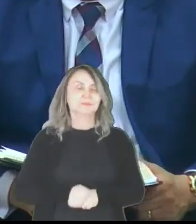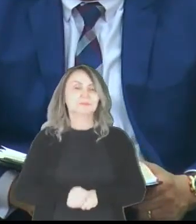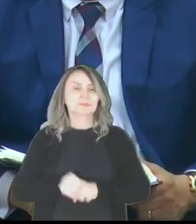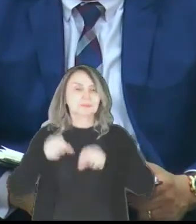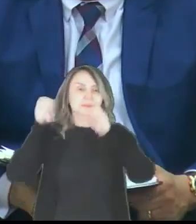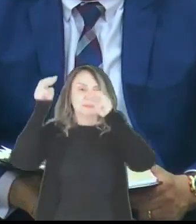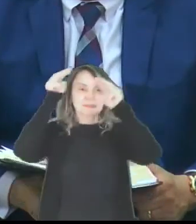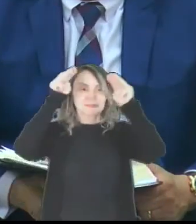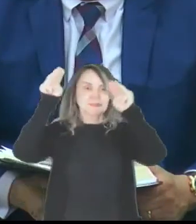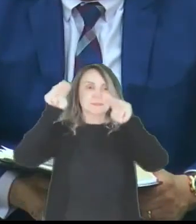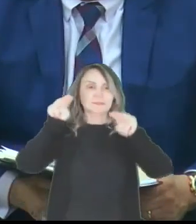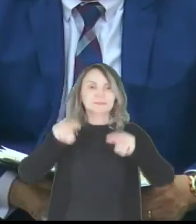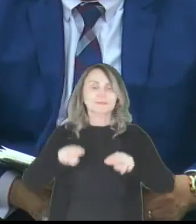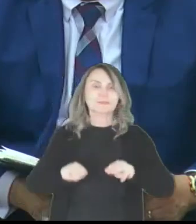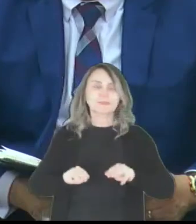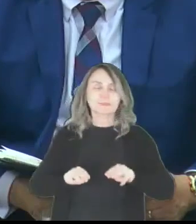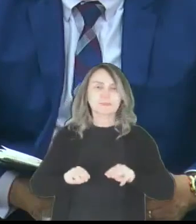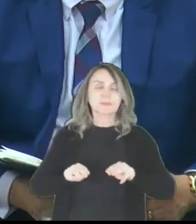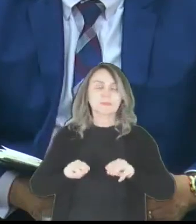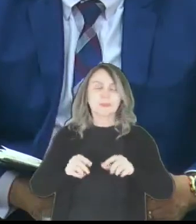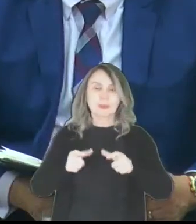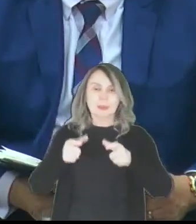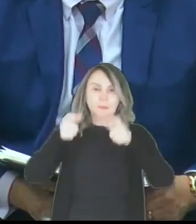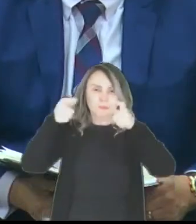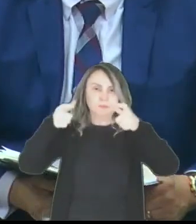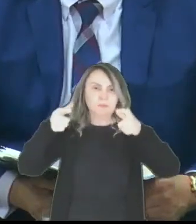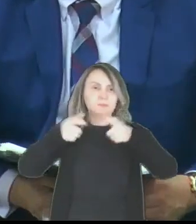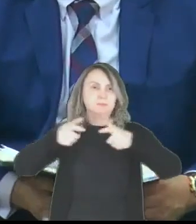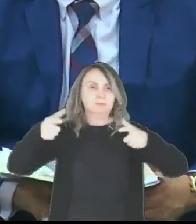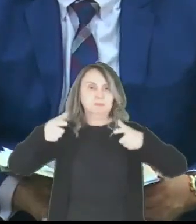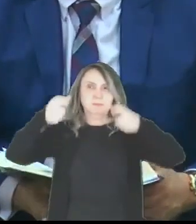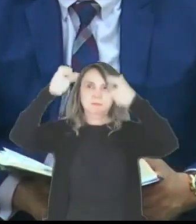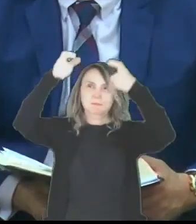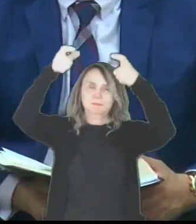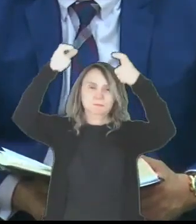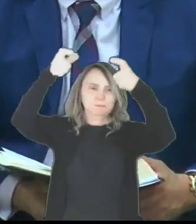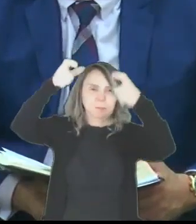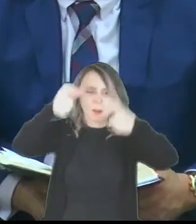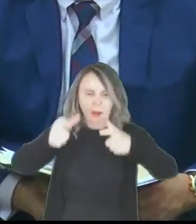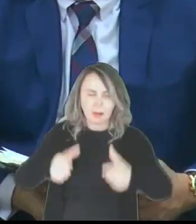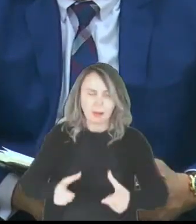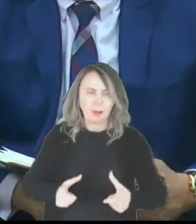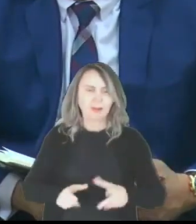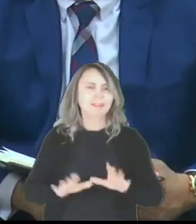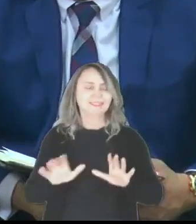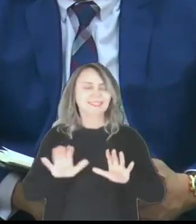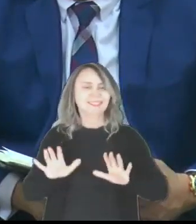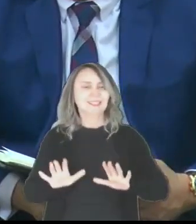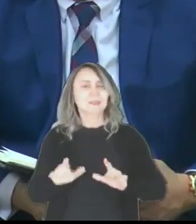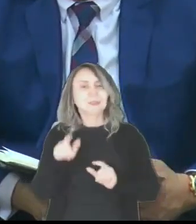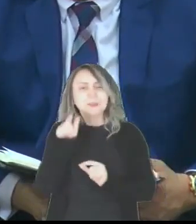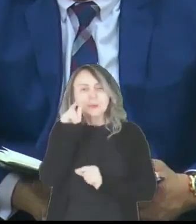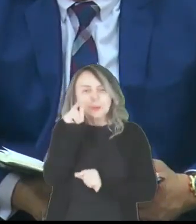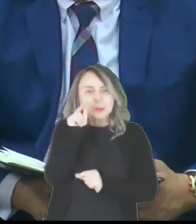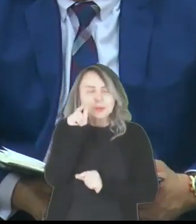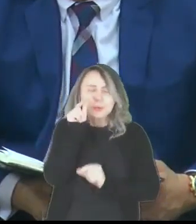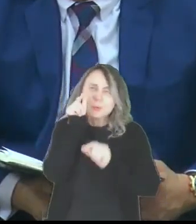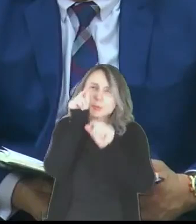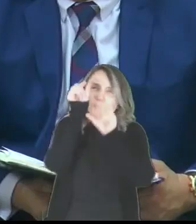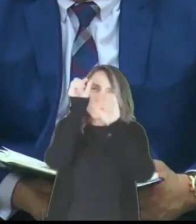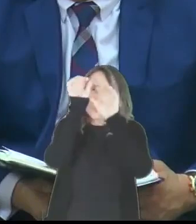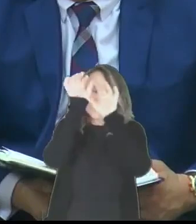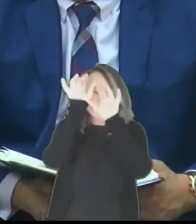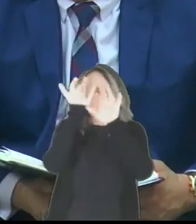veio grande, ele veio do céu. Olha aí o que está na tela: alçando-se o orvalho caído, eis que